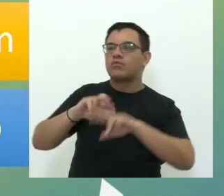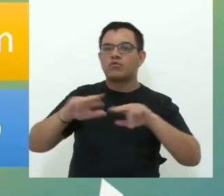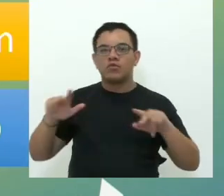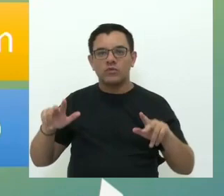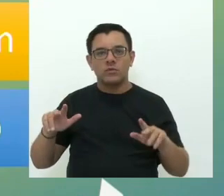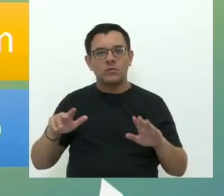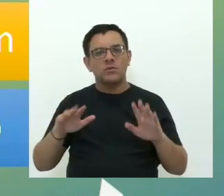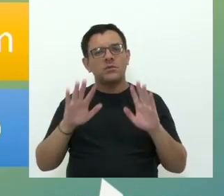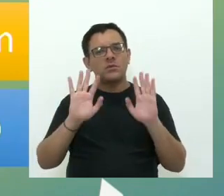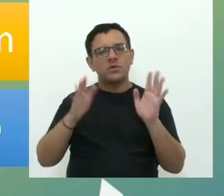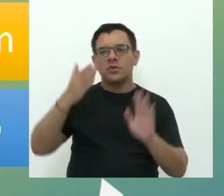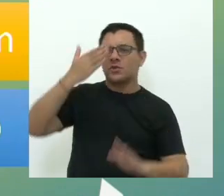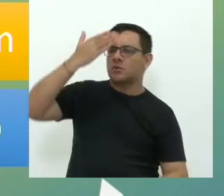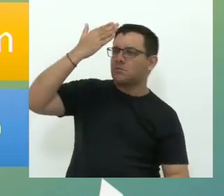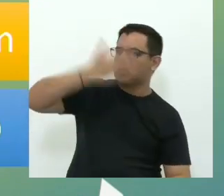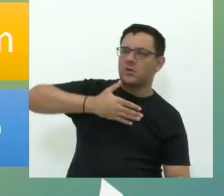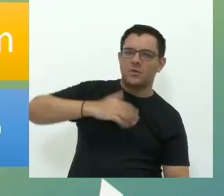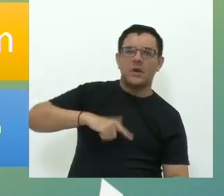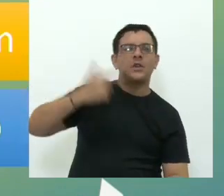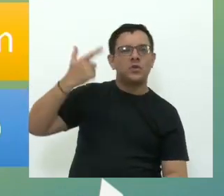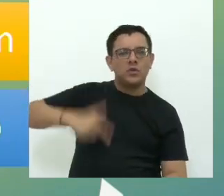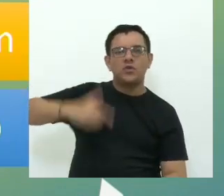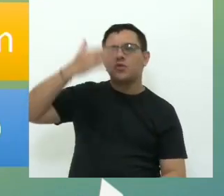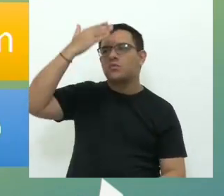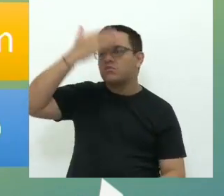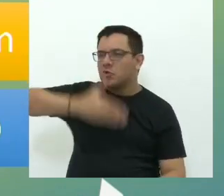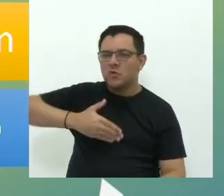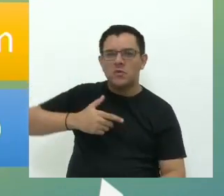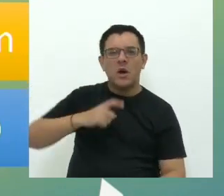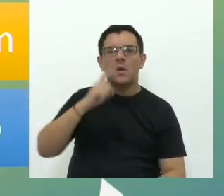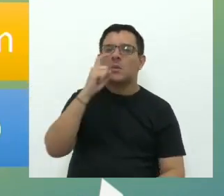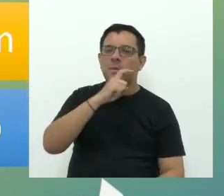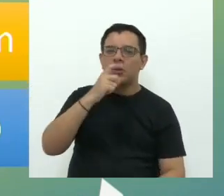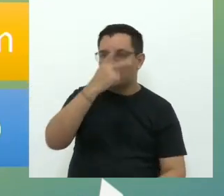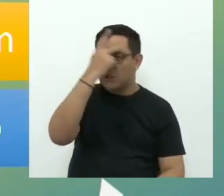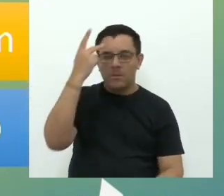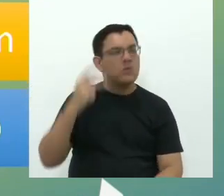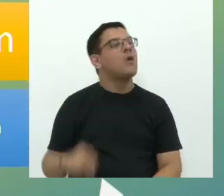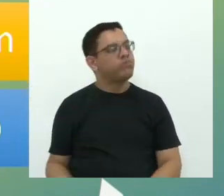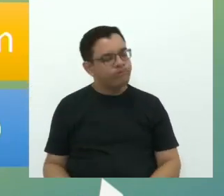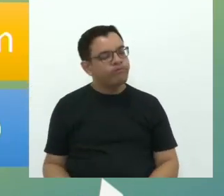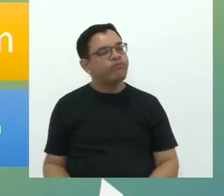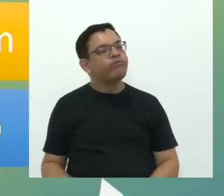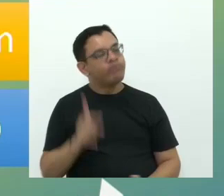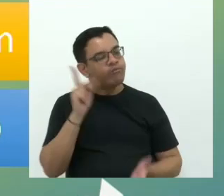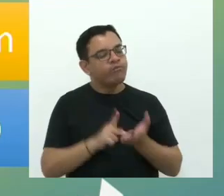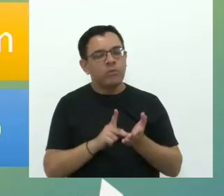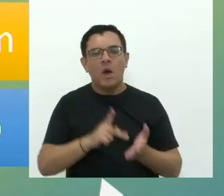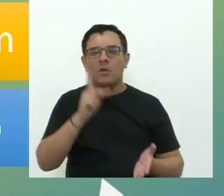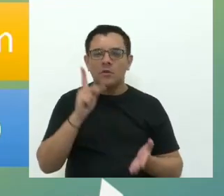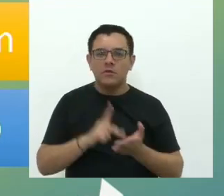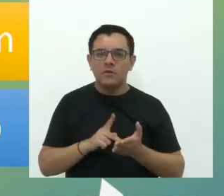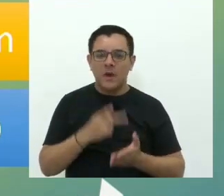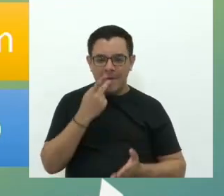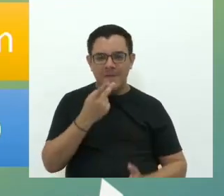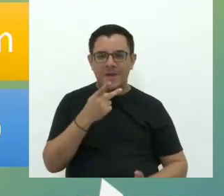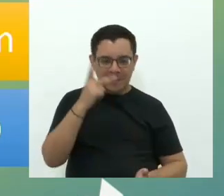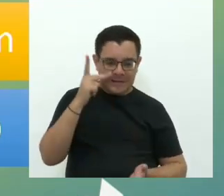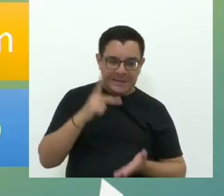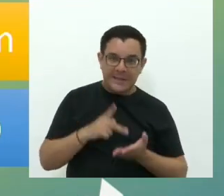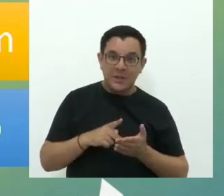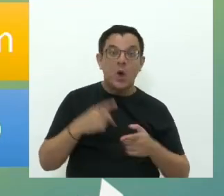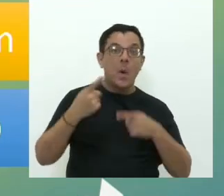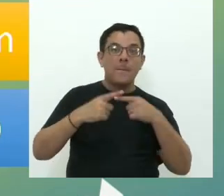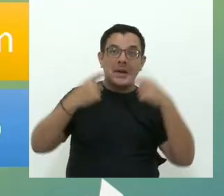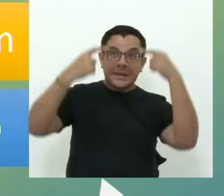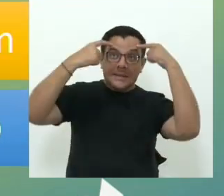foi provado e provado de novo que é mentira e a pessoa continua ali afirmando numa plena convicção Porque ela foi construída